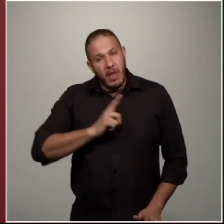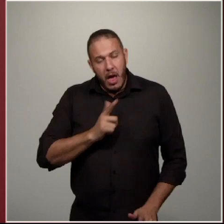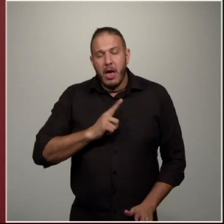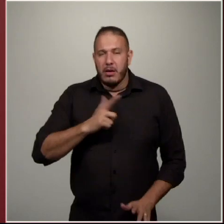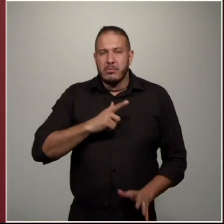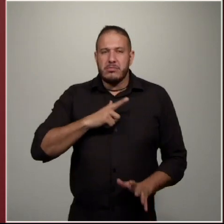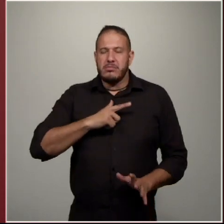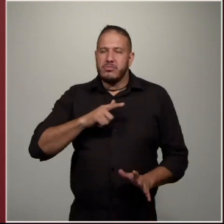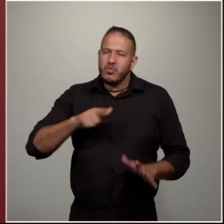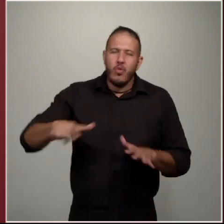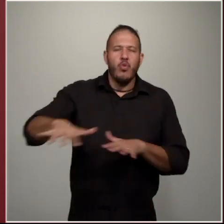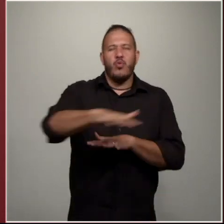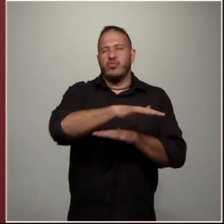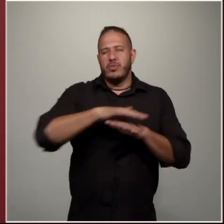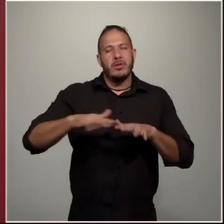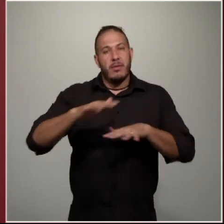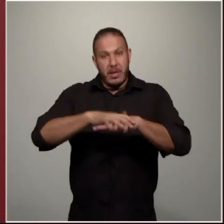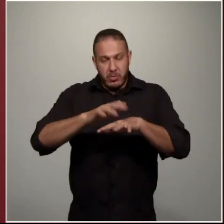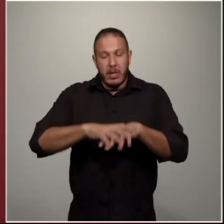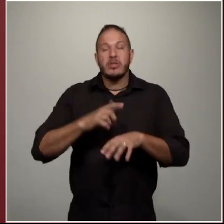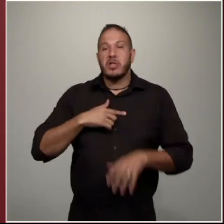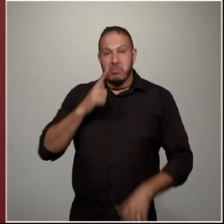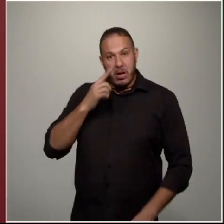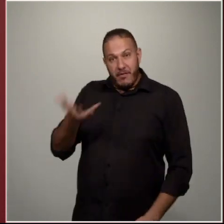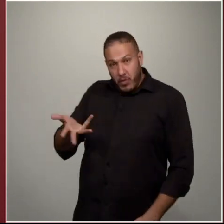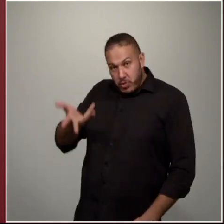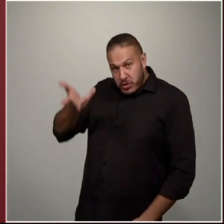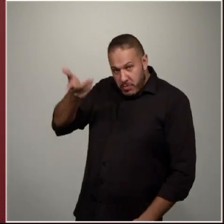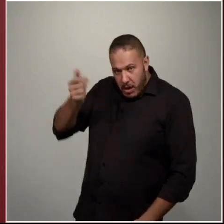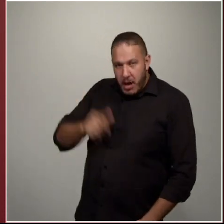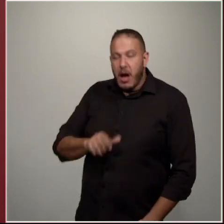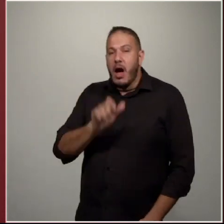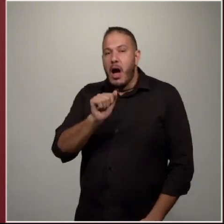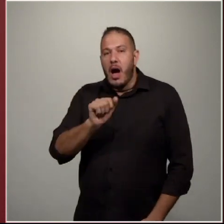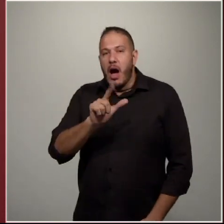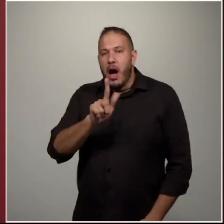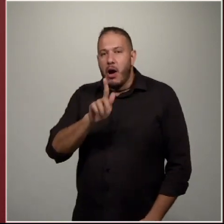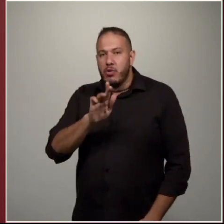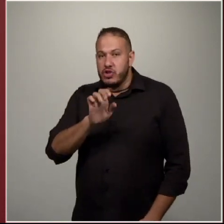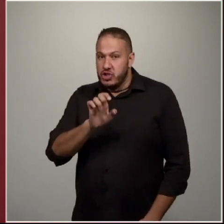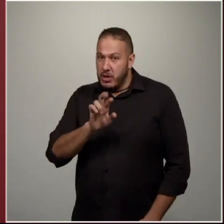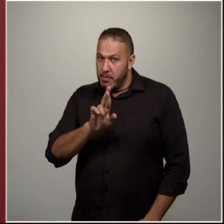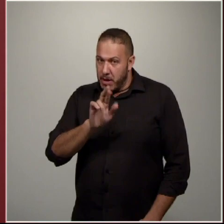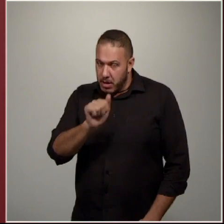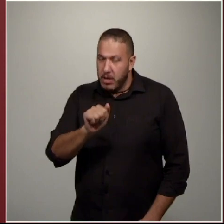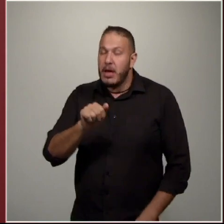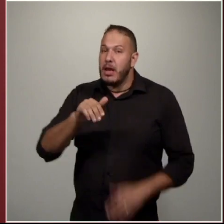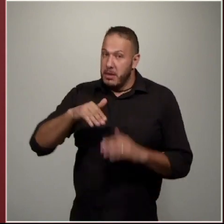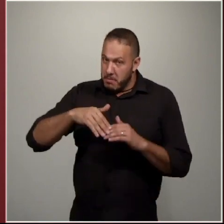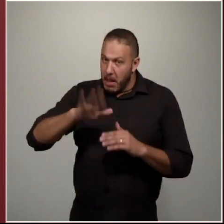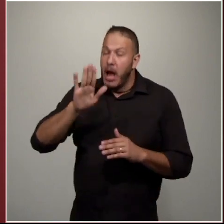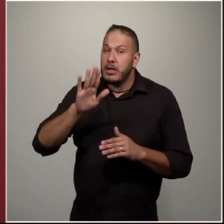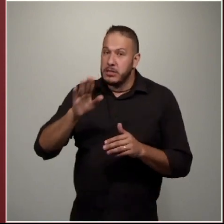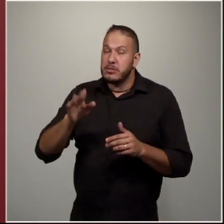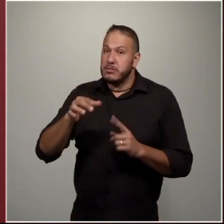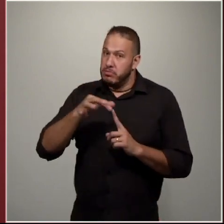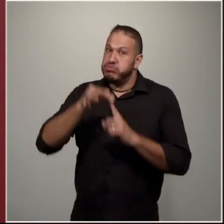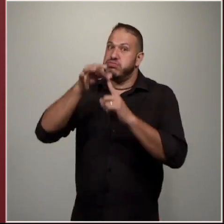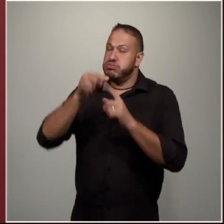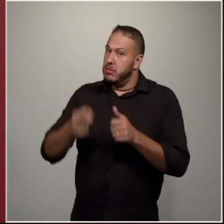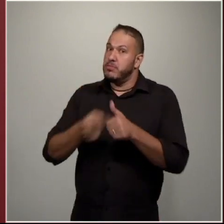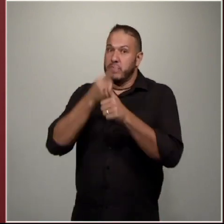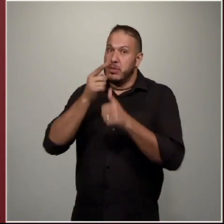mundo da matemática uma valorização muito grande eu diria da álgebra e álgebra ela é mais é priorizada é